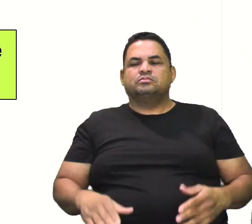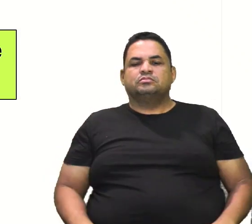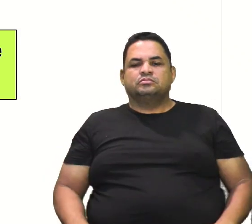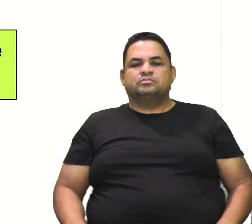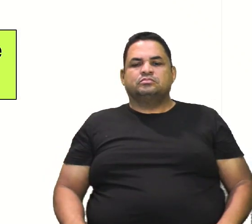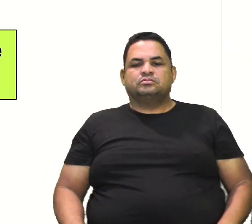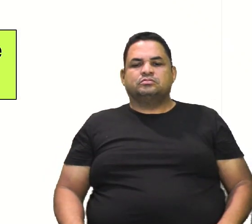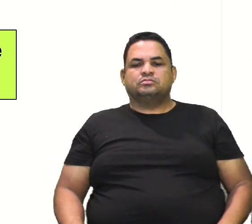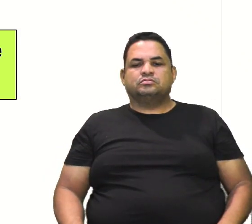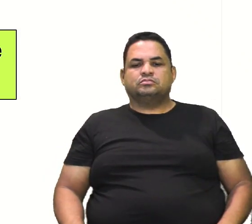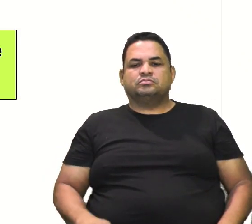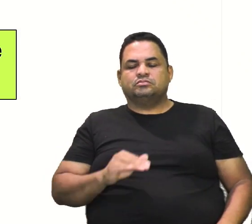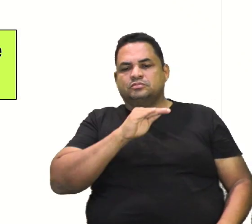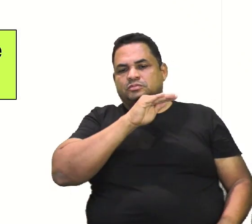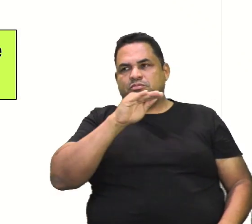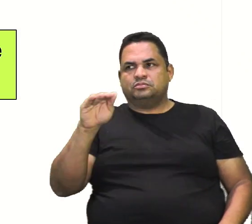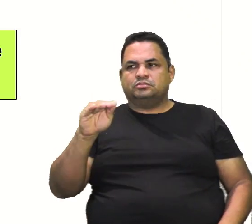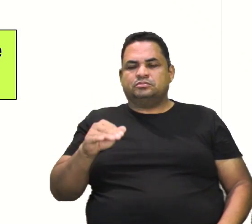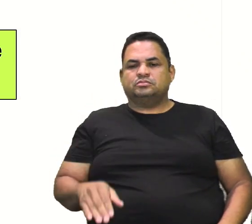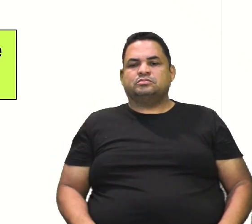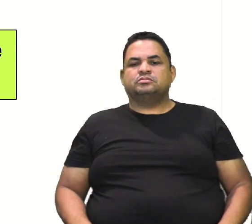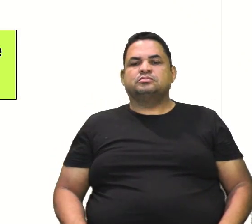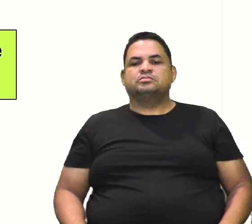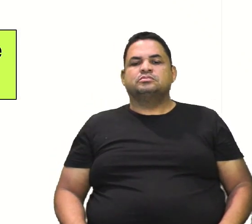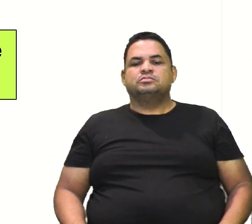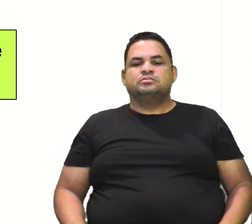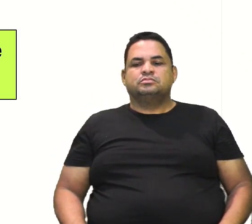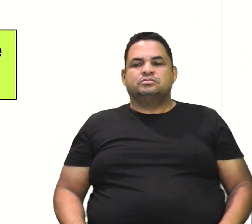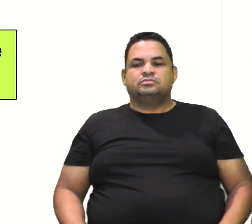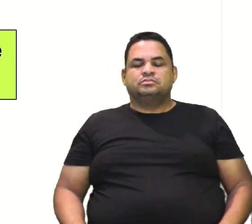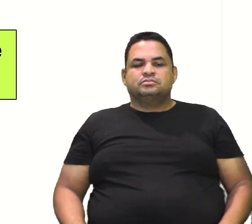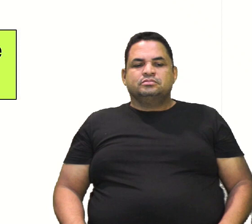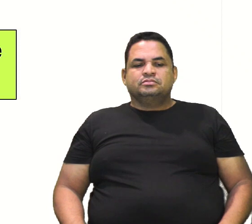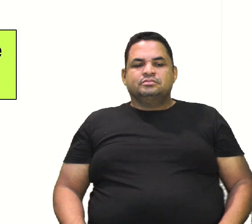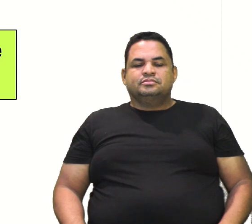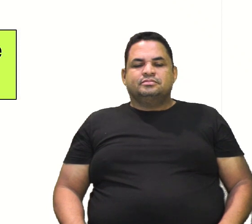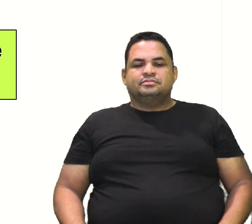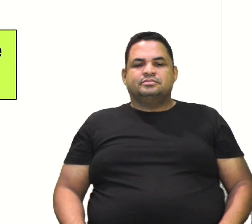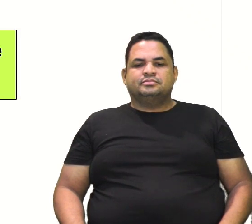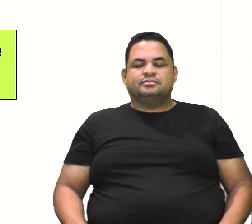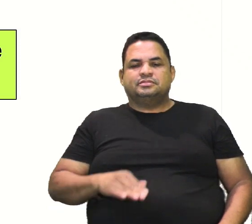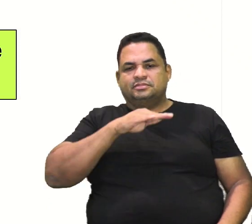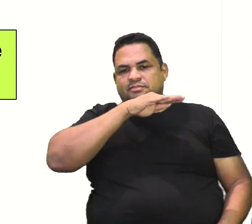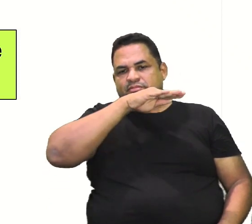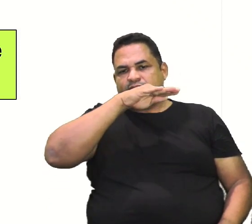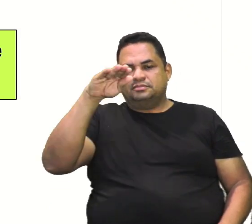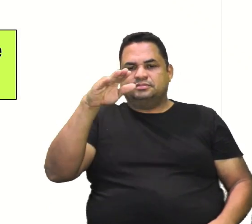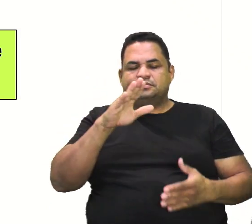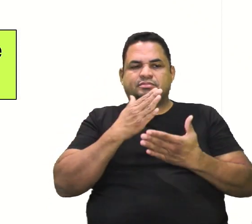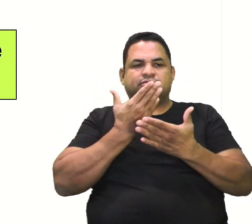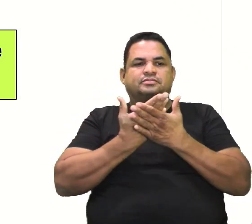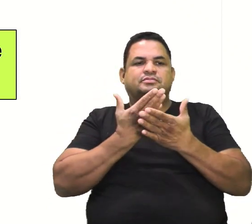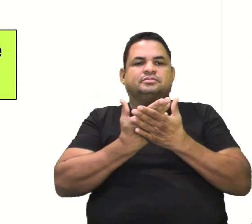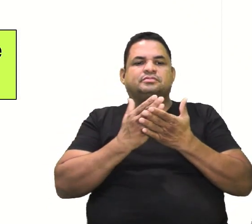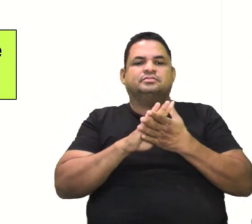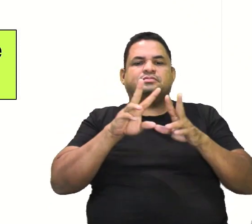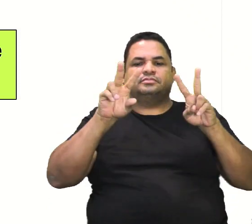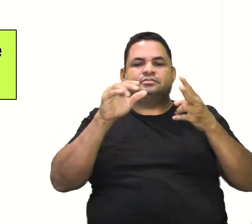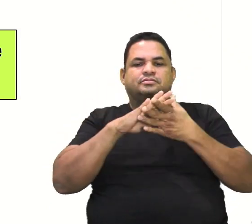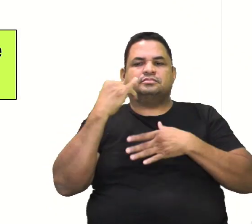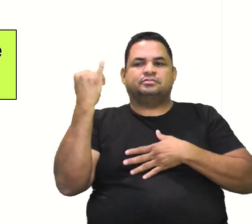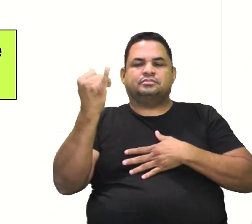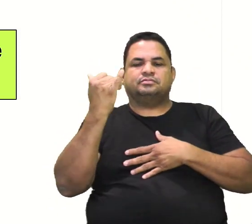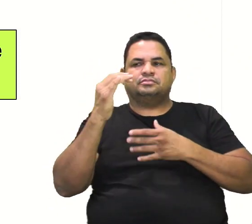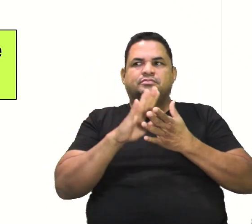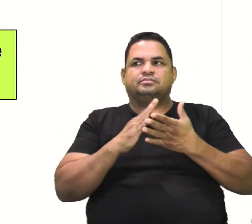lá à nossa reta, na parte de reta. Ah, então se for perpendicular, as aulas que a gente estudou, esses assuntos